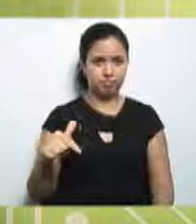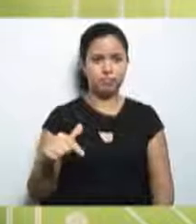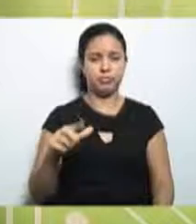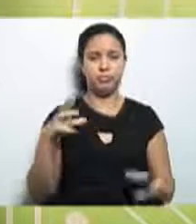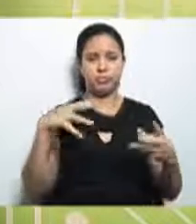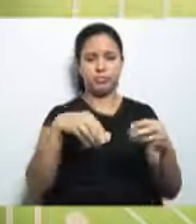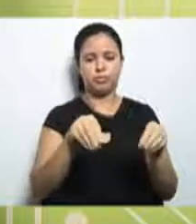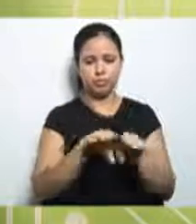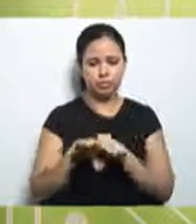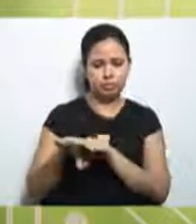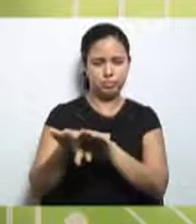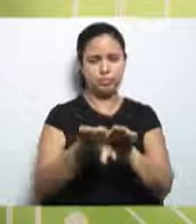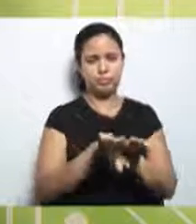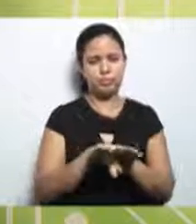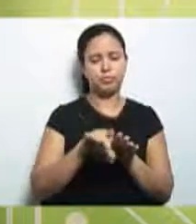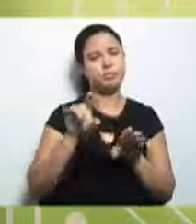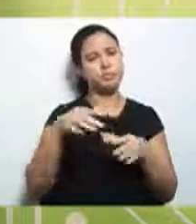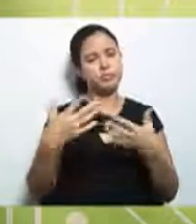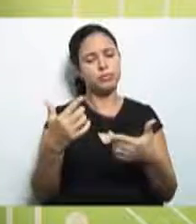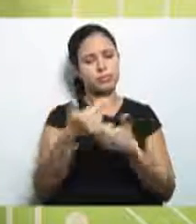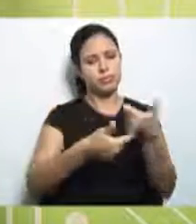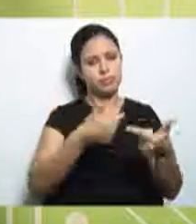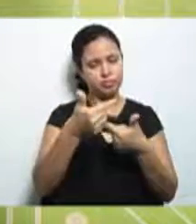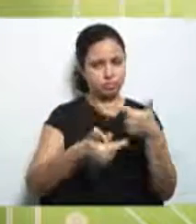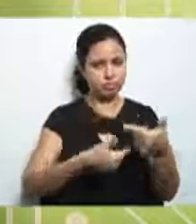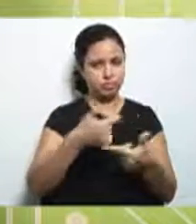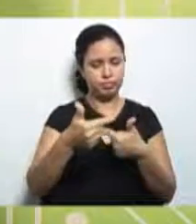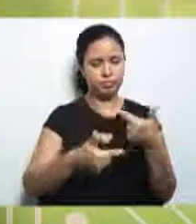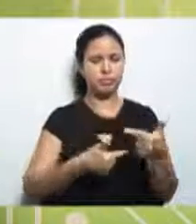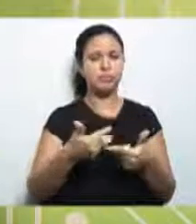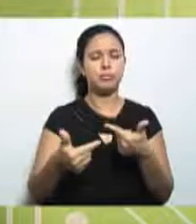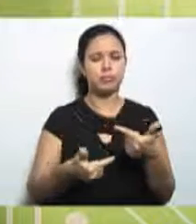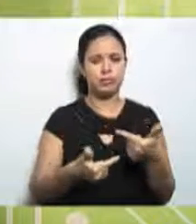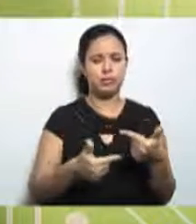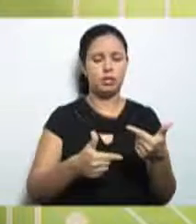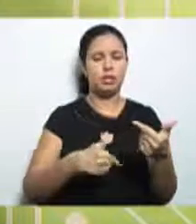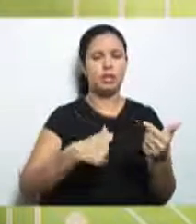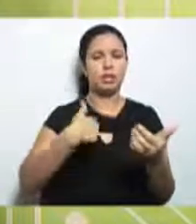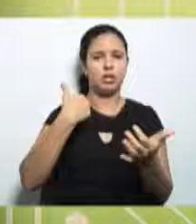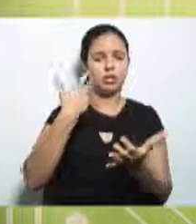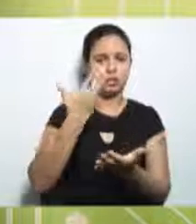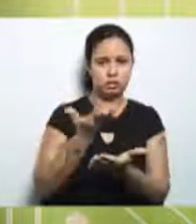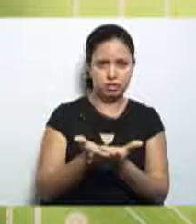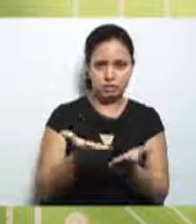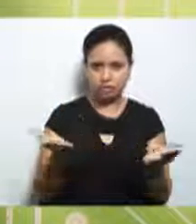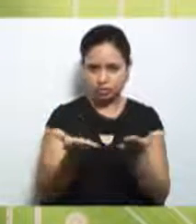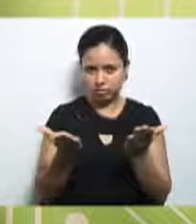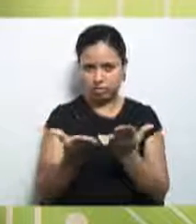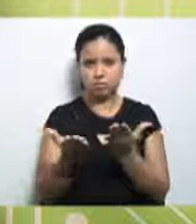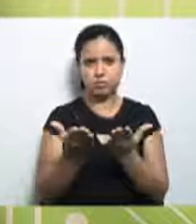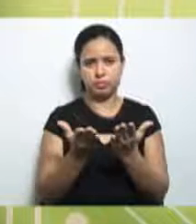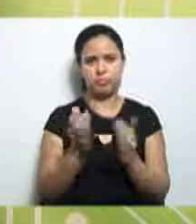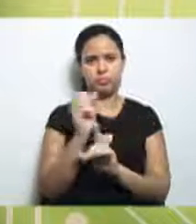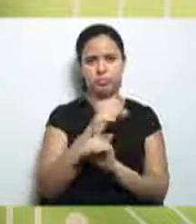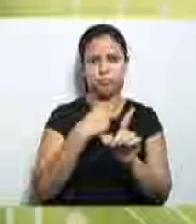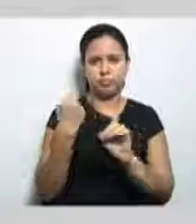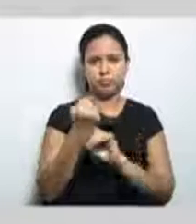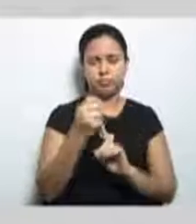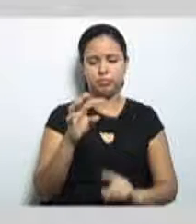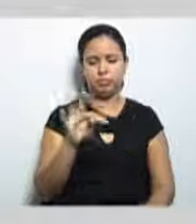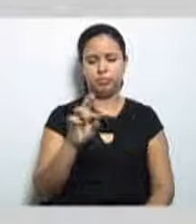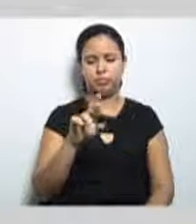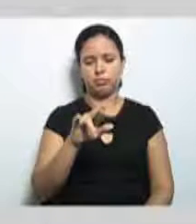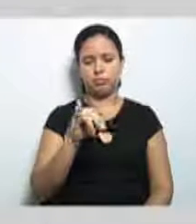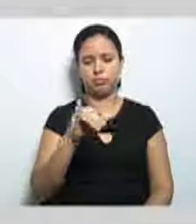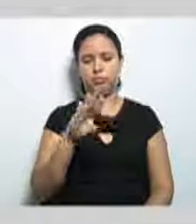É dessa forma que o trabalho era e ainda é nas sociedades que são tribais,